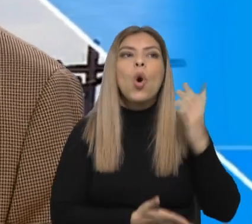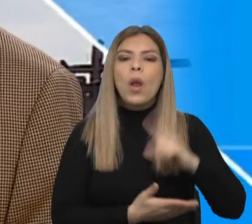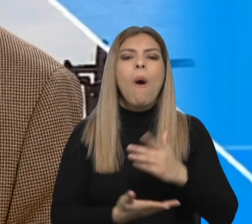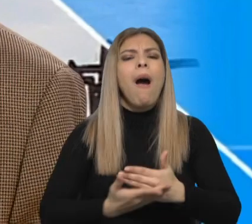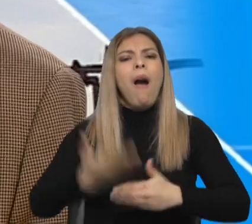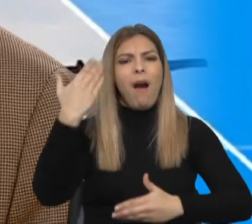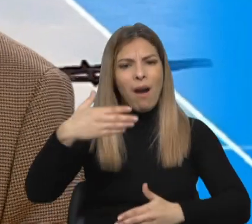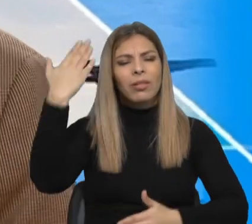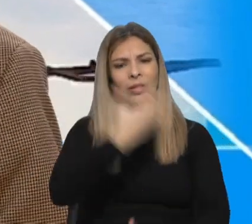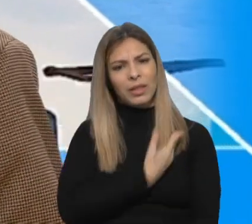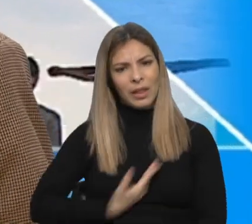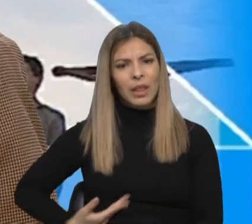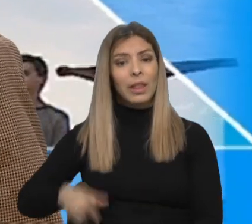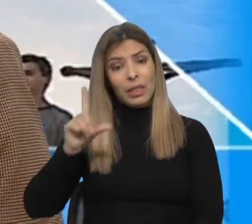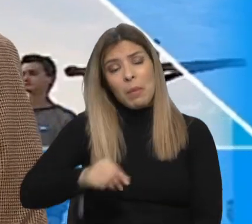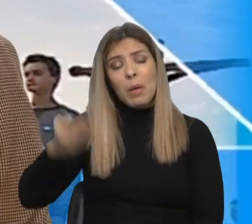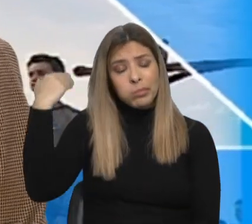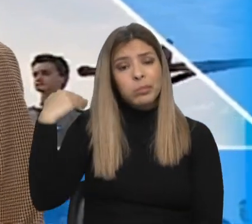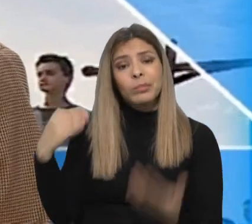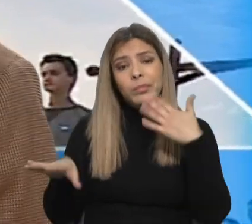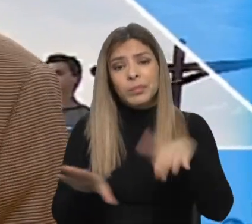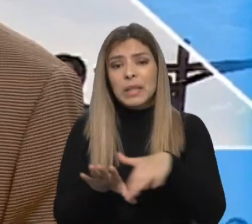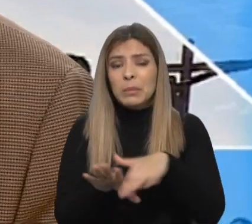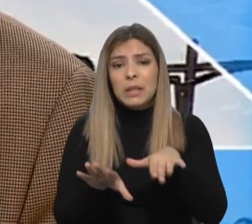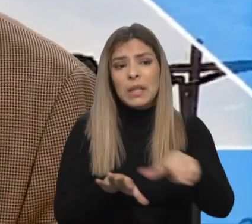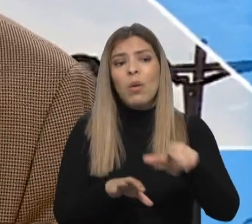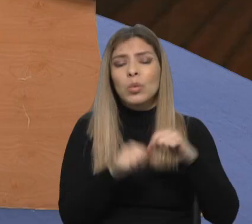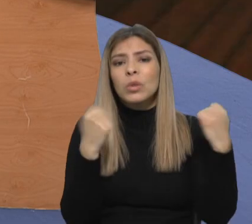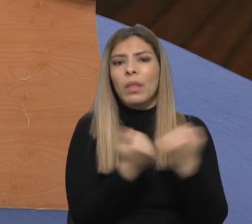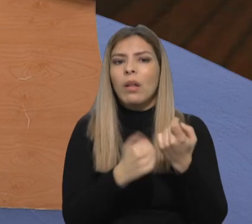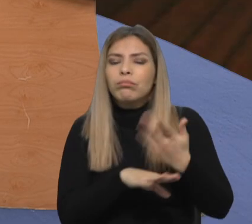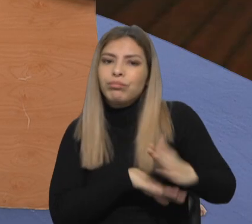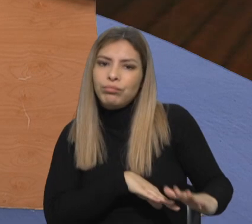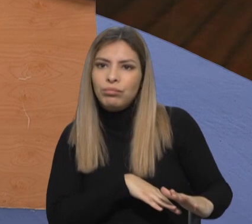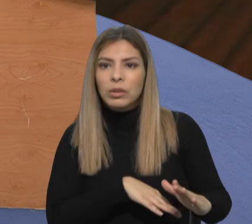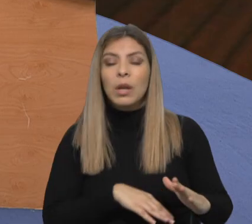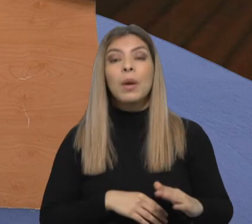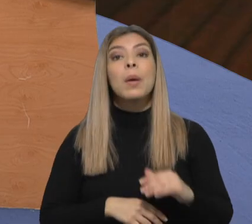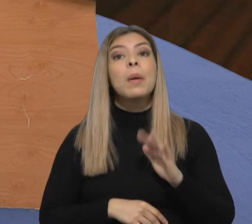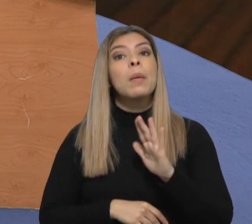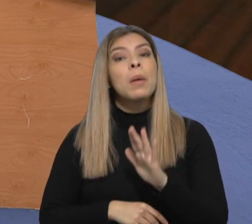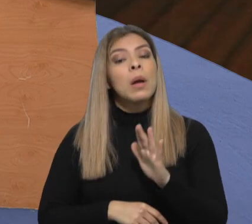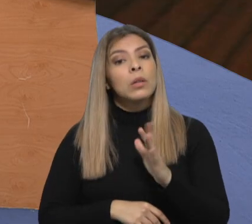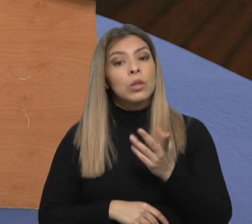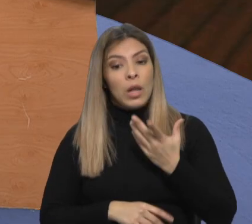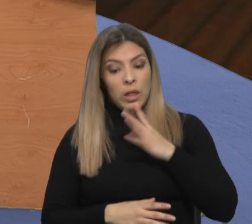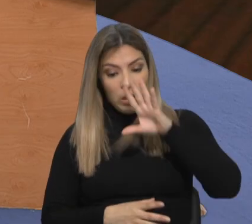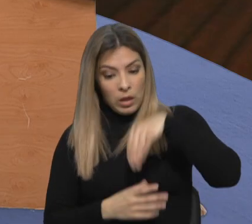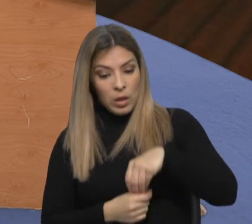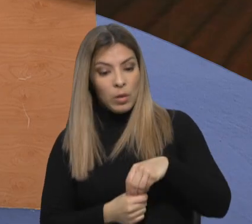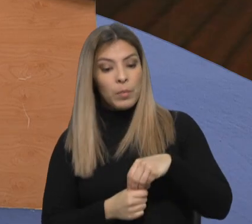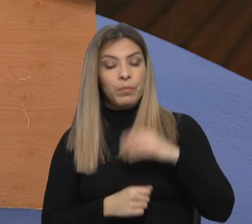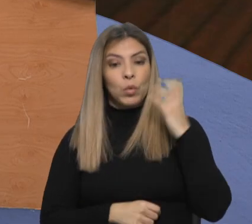toda a história da política e da participação da sociedade na política. Agora, isso de facto não nos inibe de, dentro de uma cultura